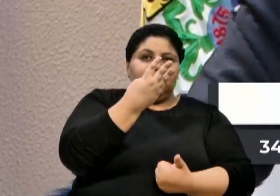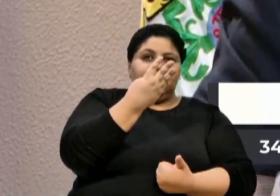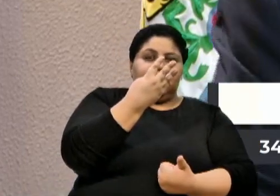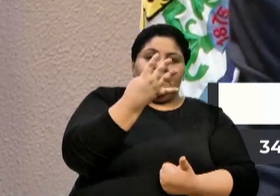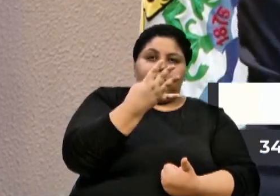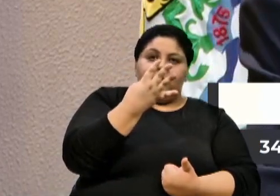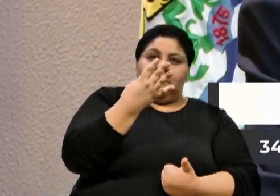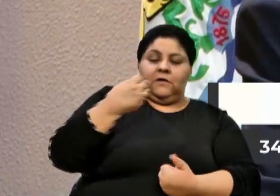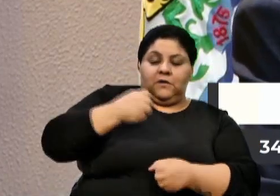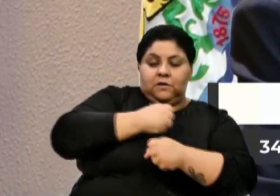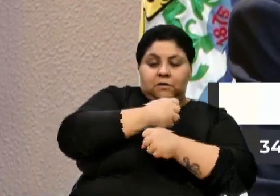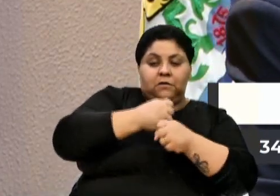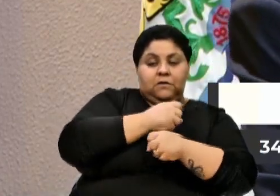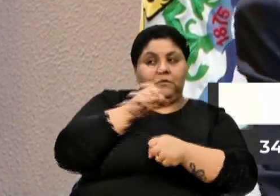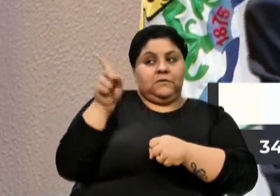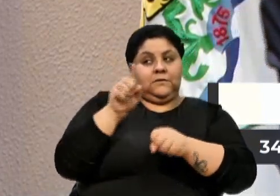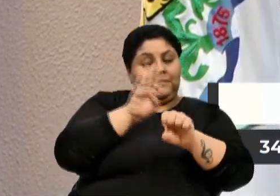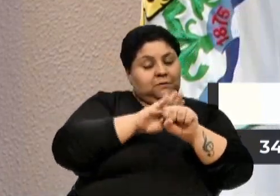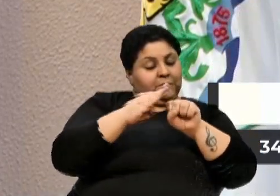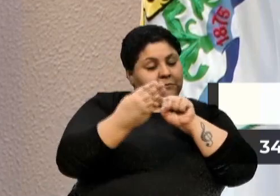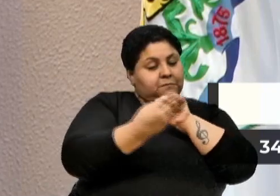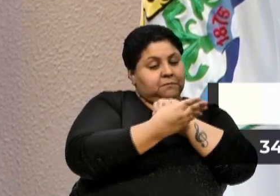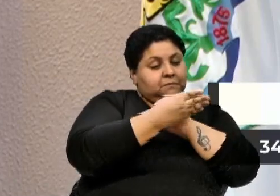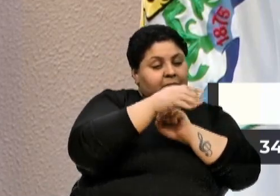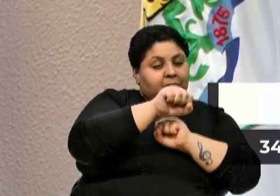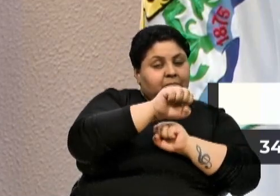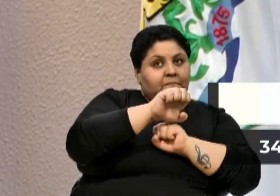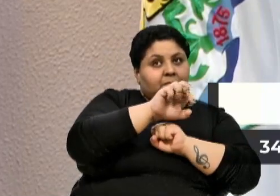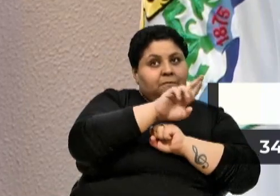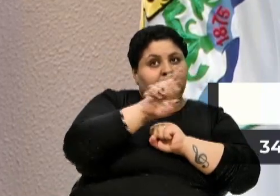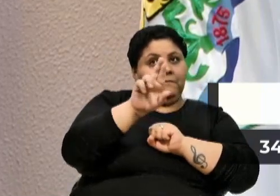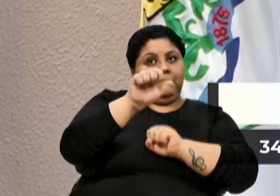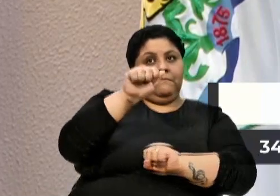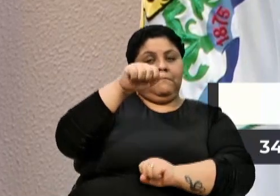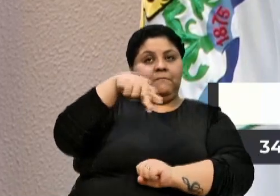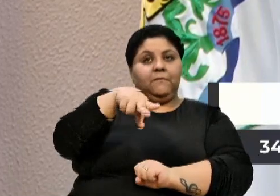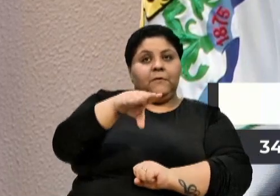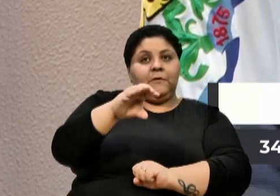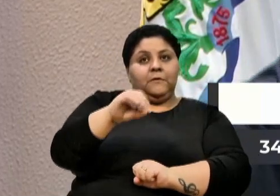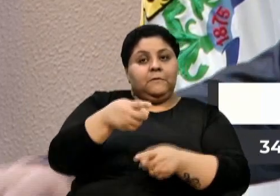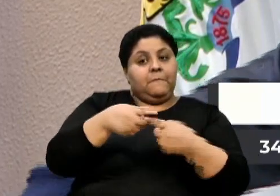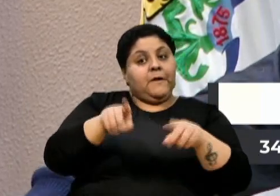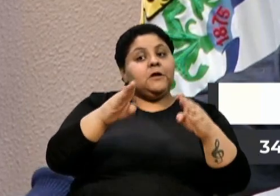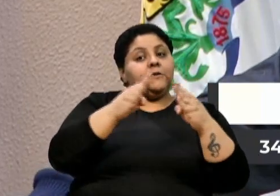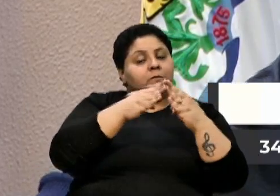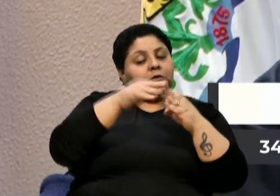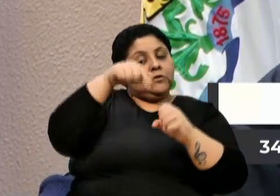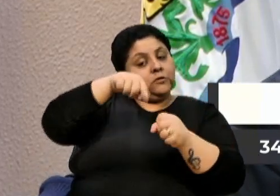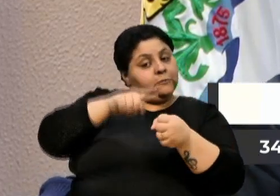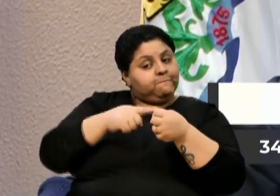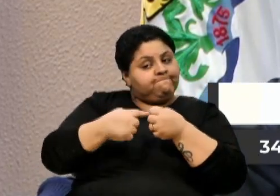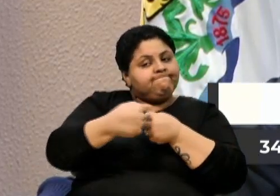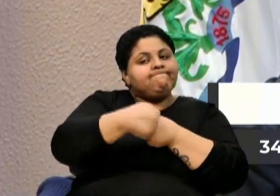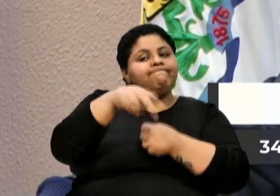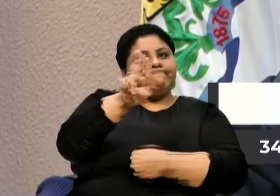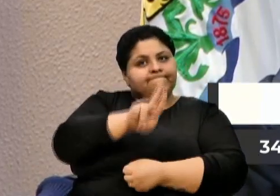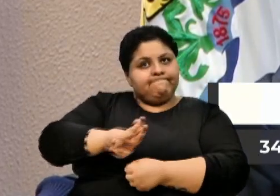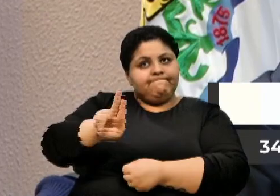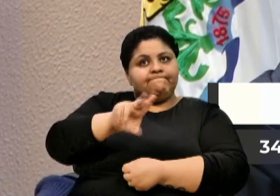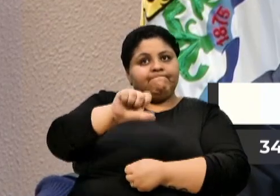volto a frisar que eu sou vereador de Caxias, não é do bairro Serrano, e sou um usuário com orgulho do